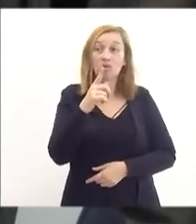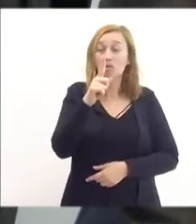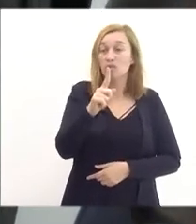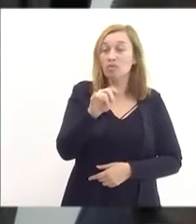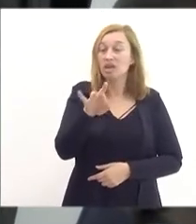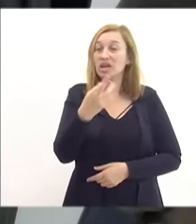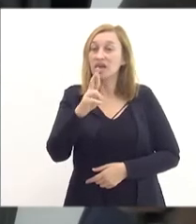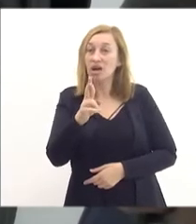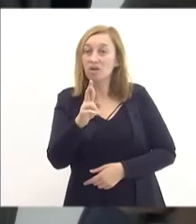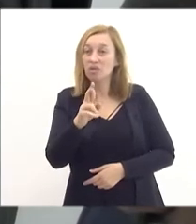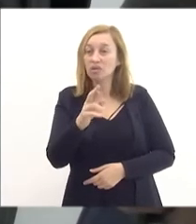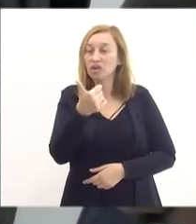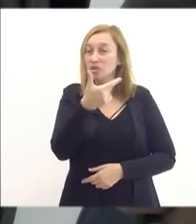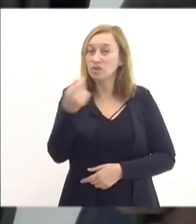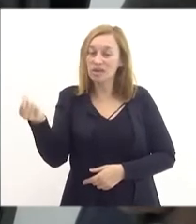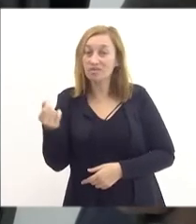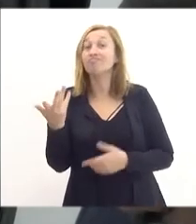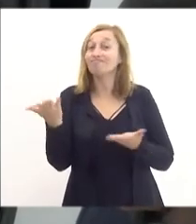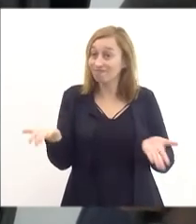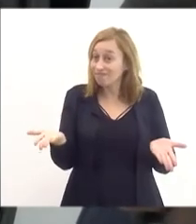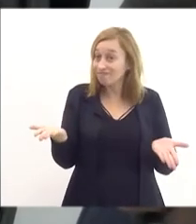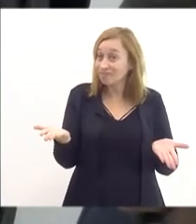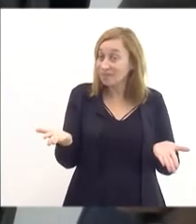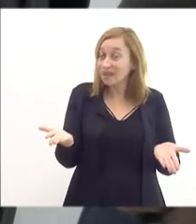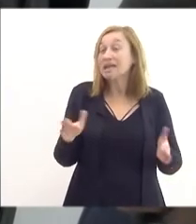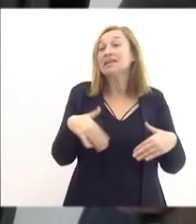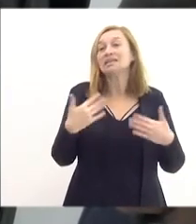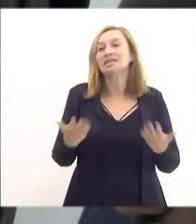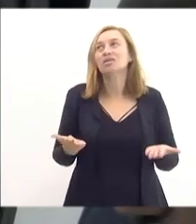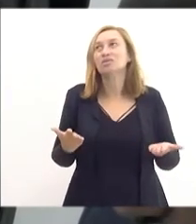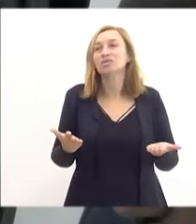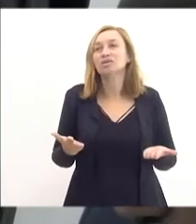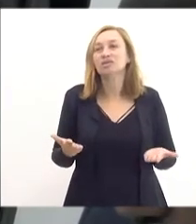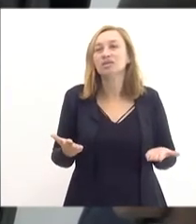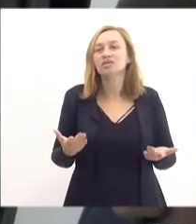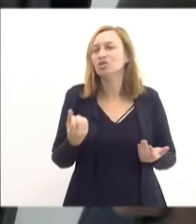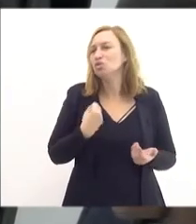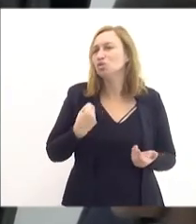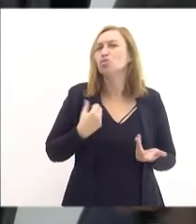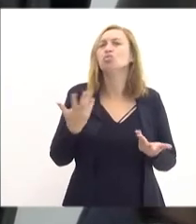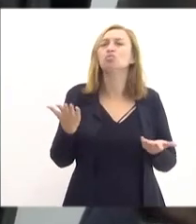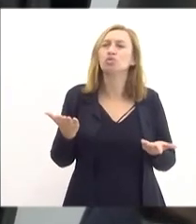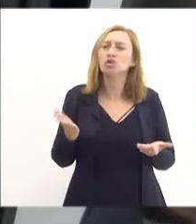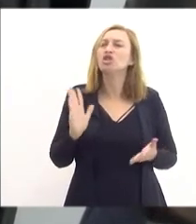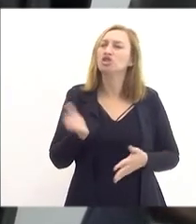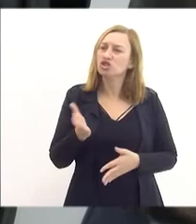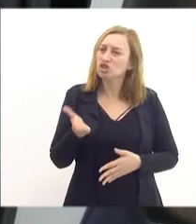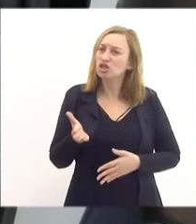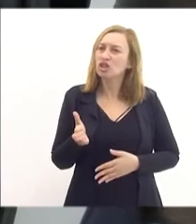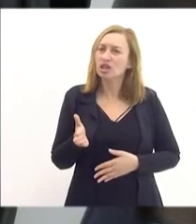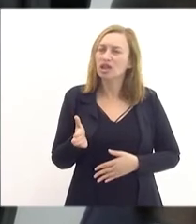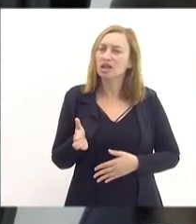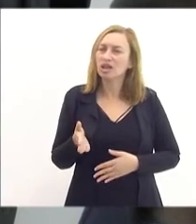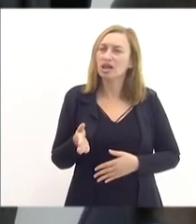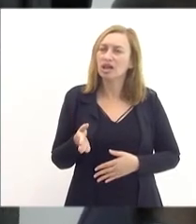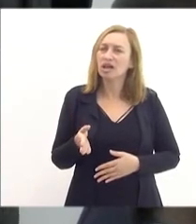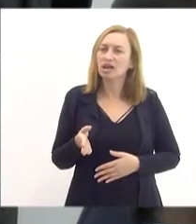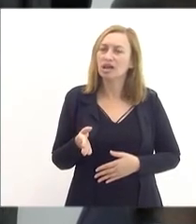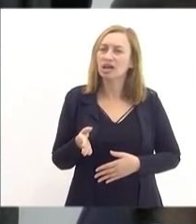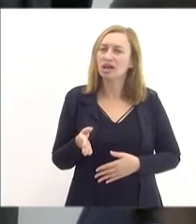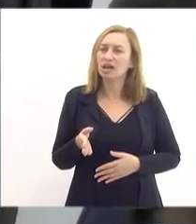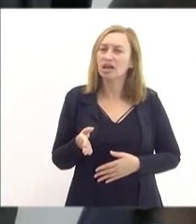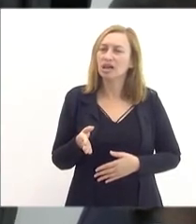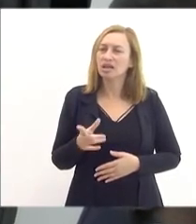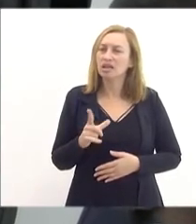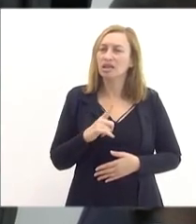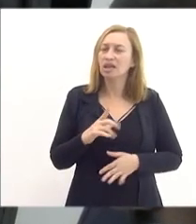1.200.000. Não, esse é... Então, esses números já existem, né? E não